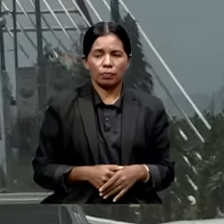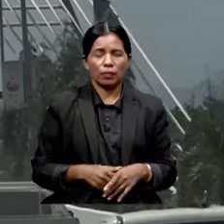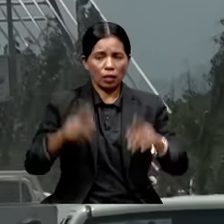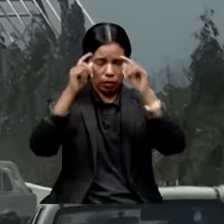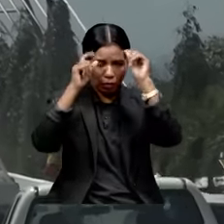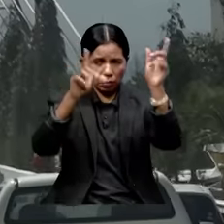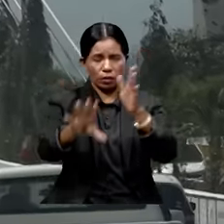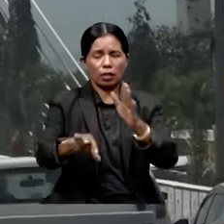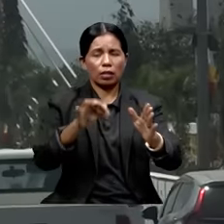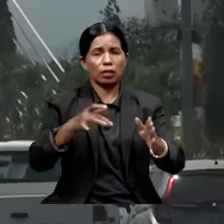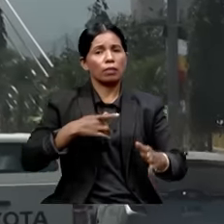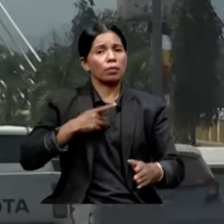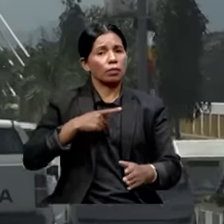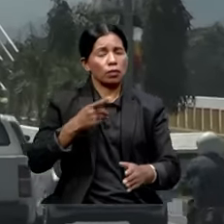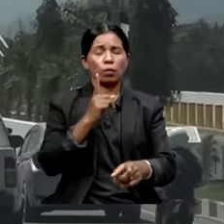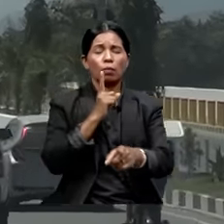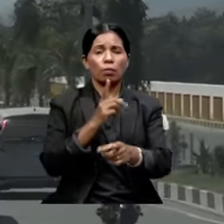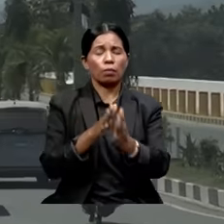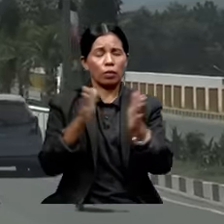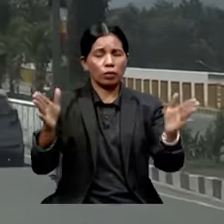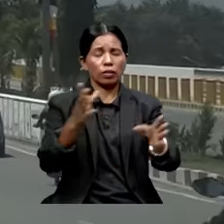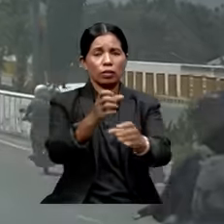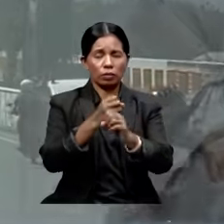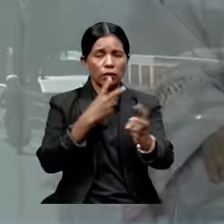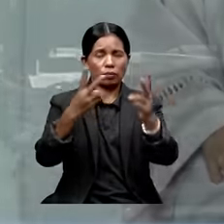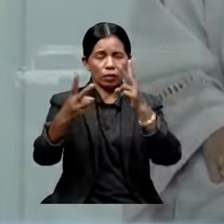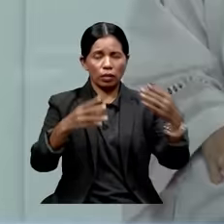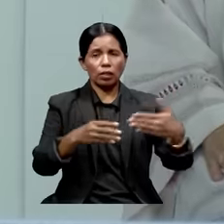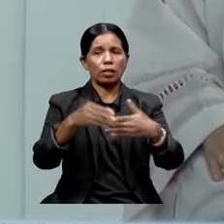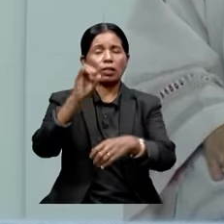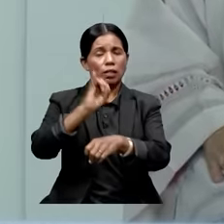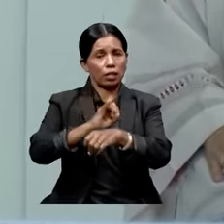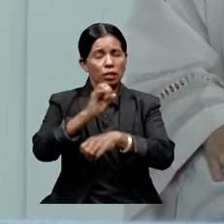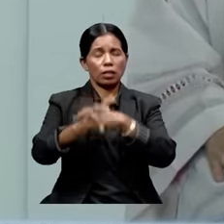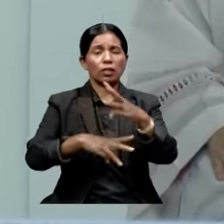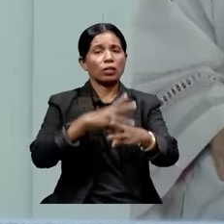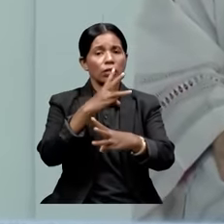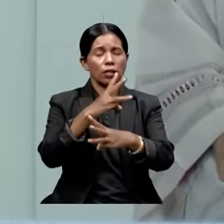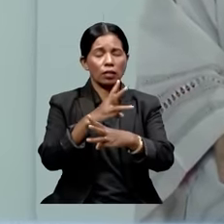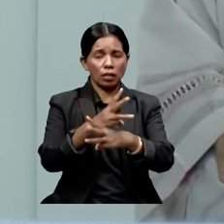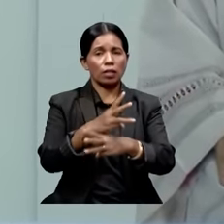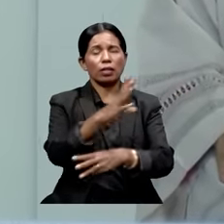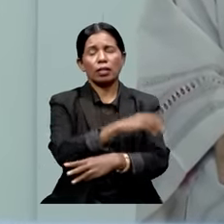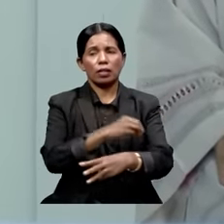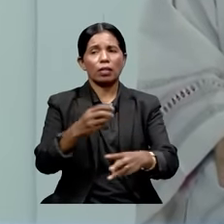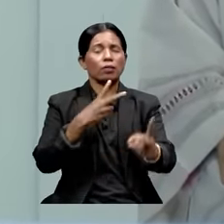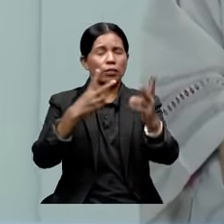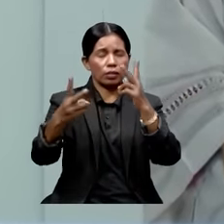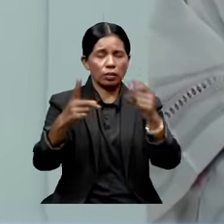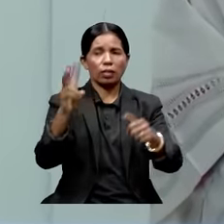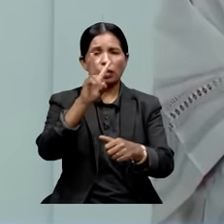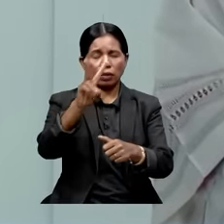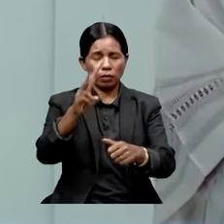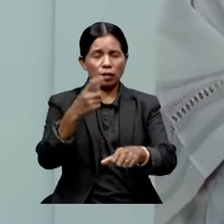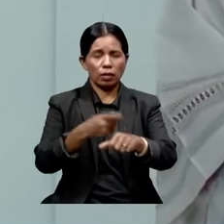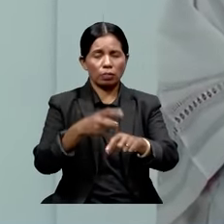Timor-Leste é tão privilégio boat ida, se simo tão visita o líder máximo da Igreja Católica nian em mundo, a nessa visita da la rua ao